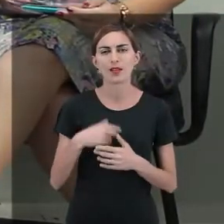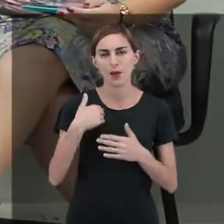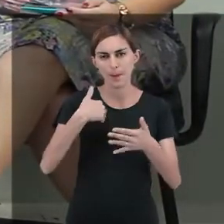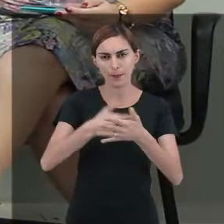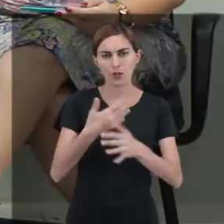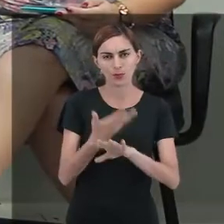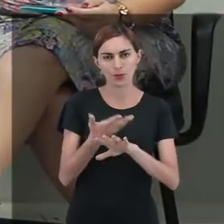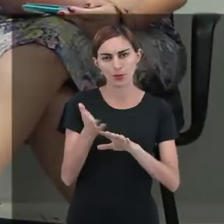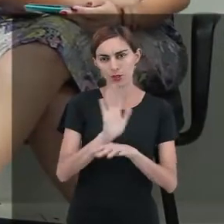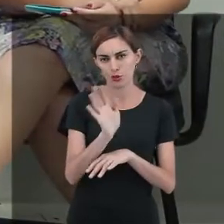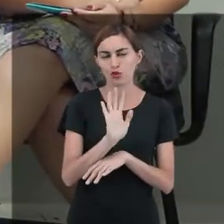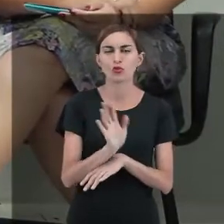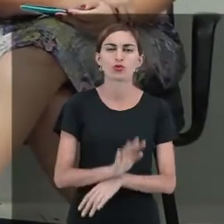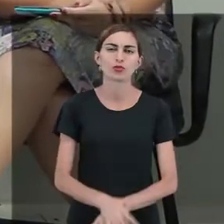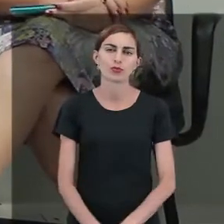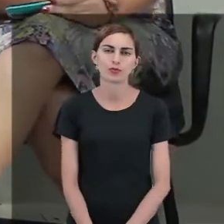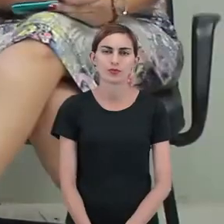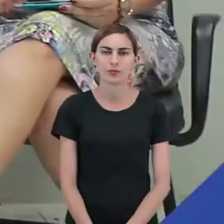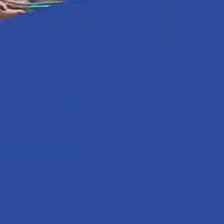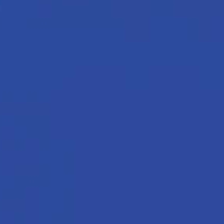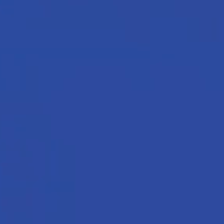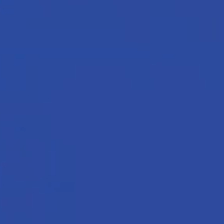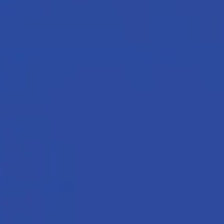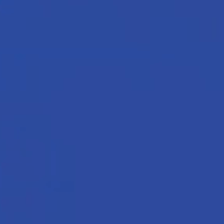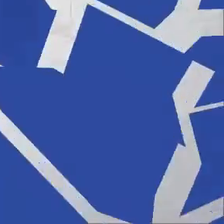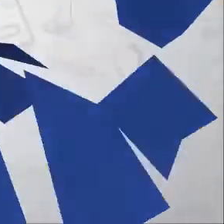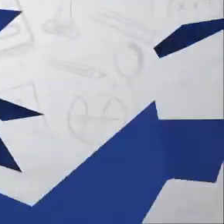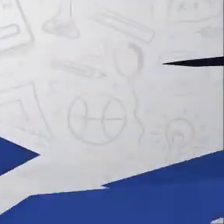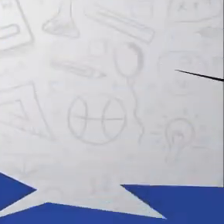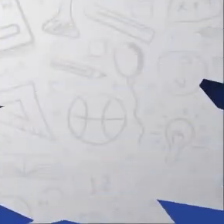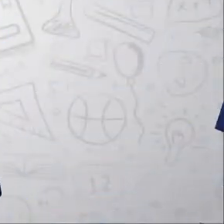próxima competência. Tchau, tchau. Tchau.